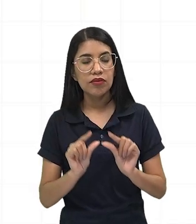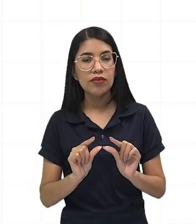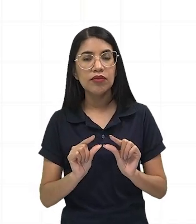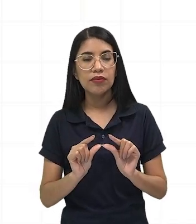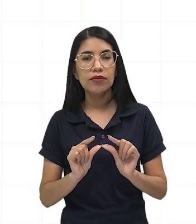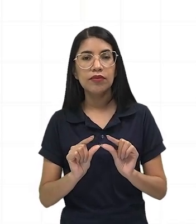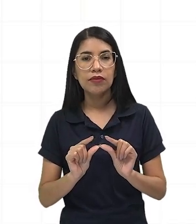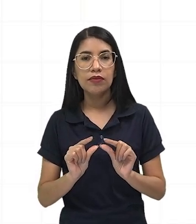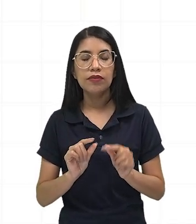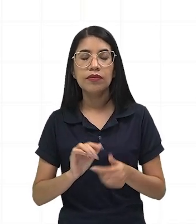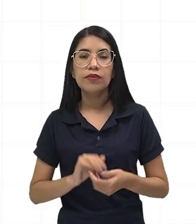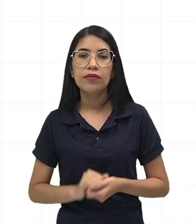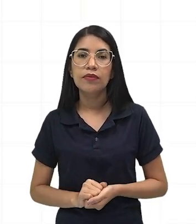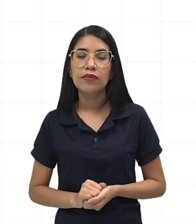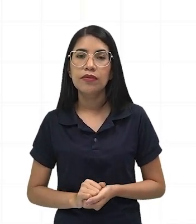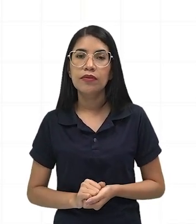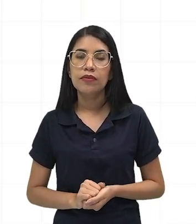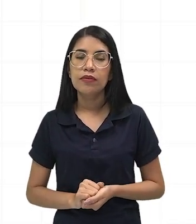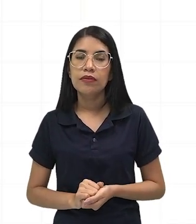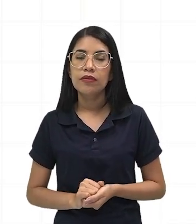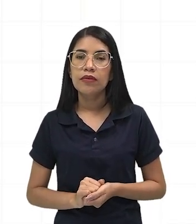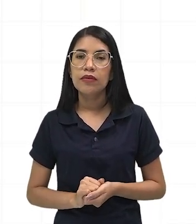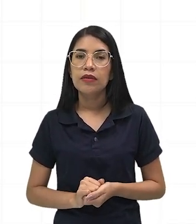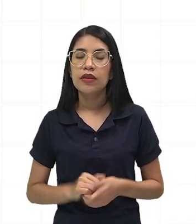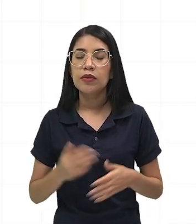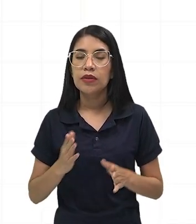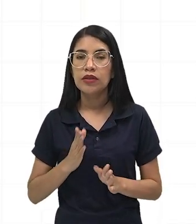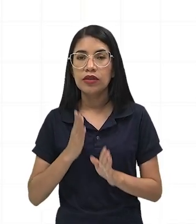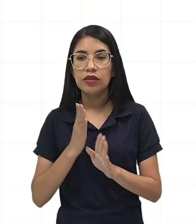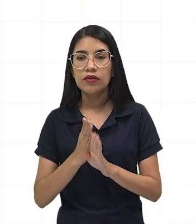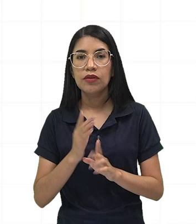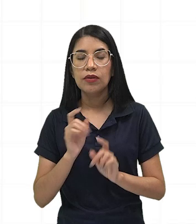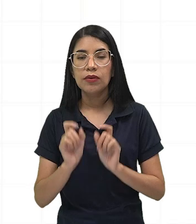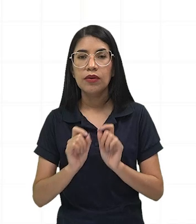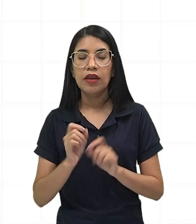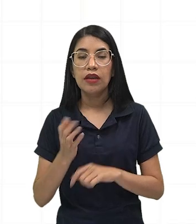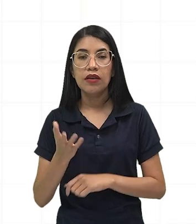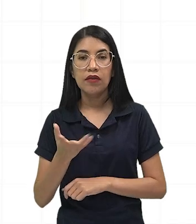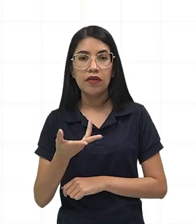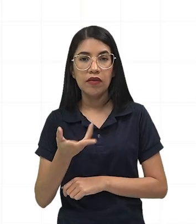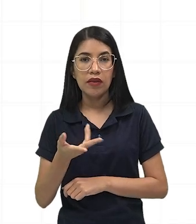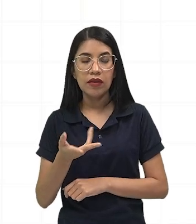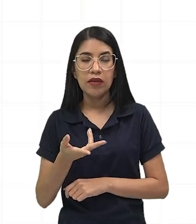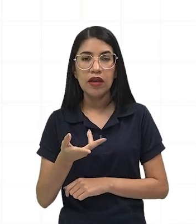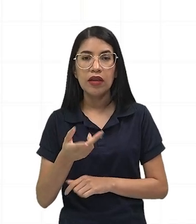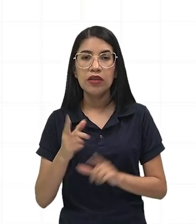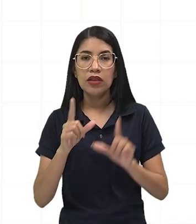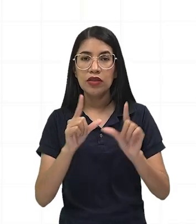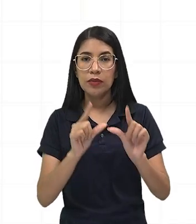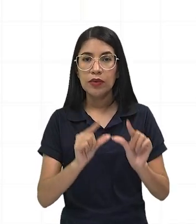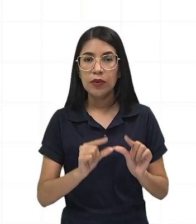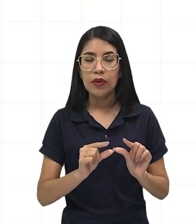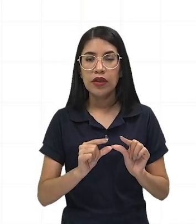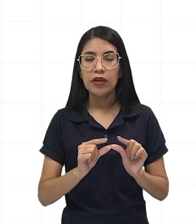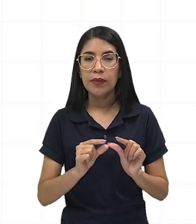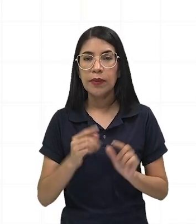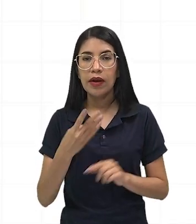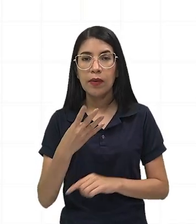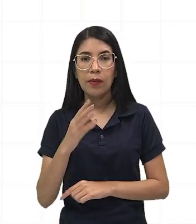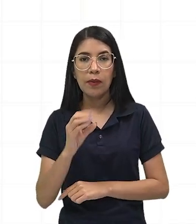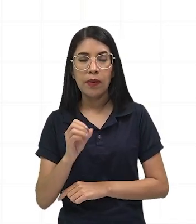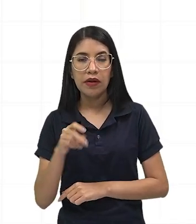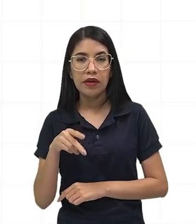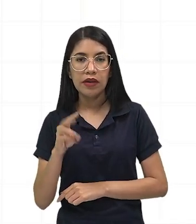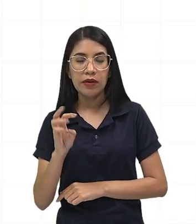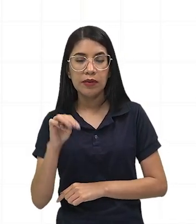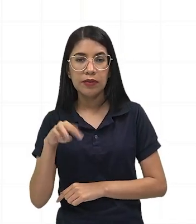e muito, né? E aí nós acabamos de detectar que essa velocidade foi para 40 km por hora,